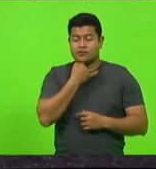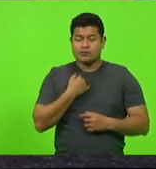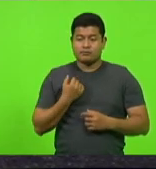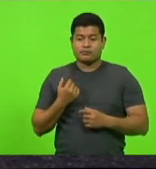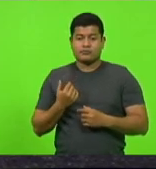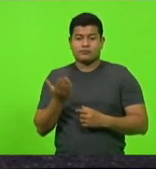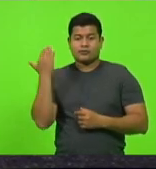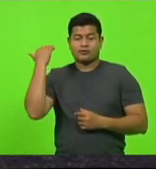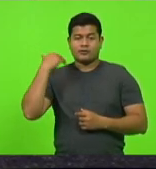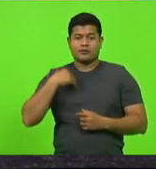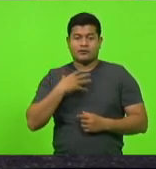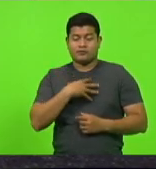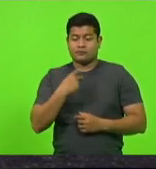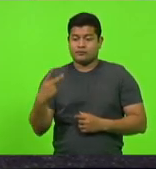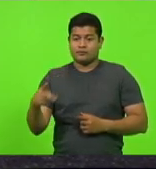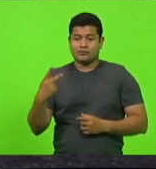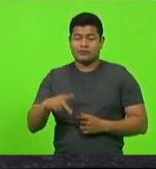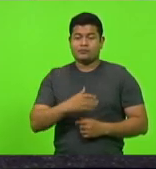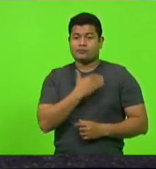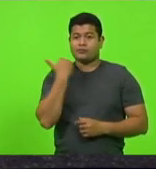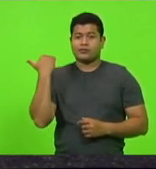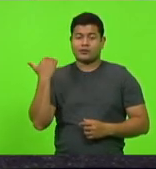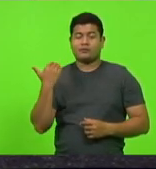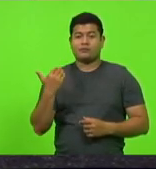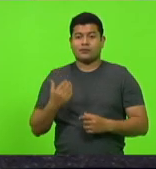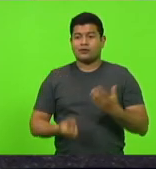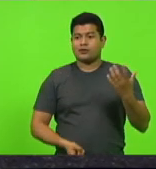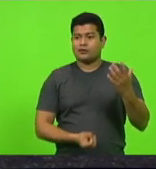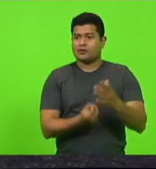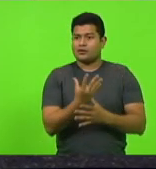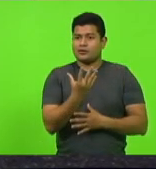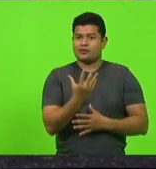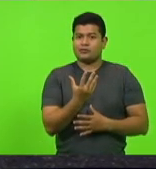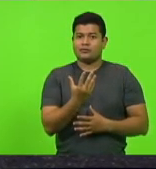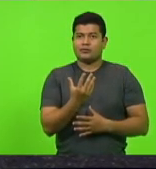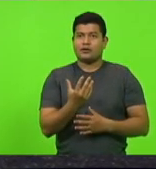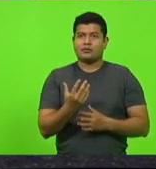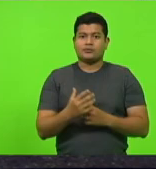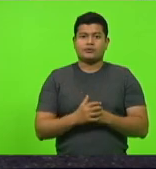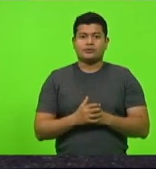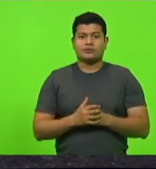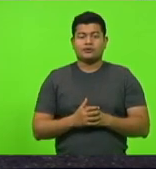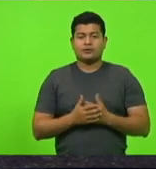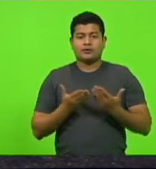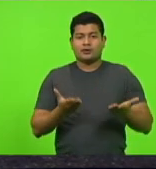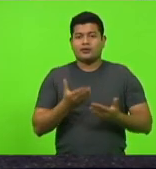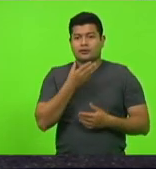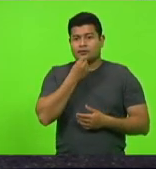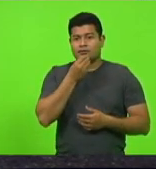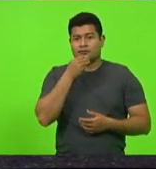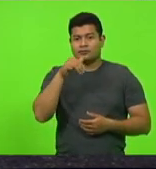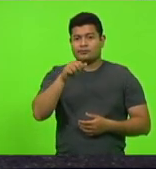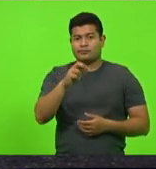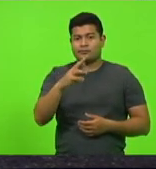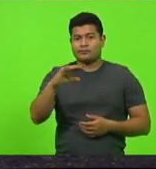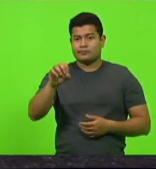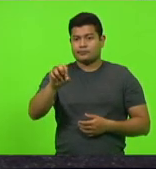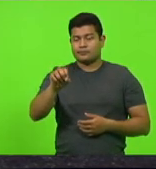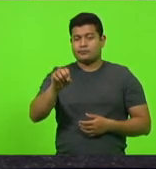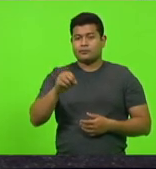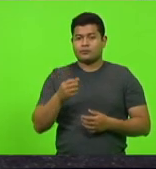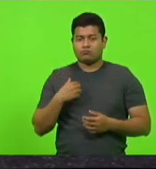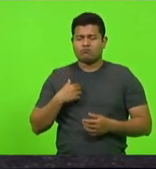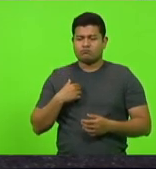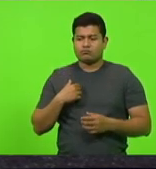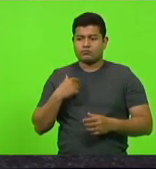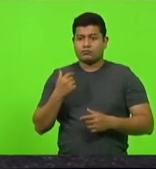E aí surge o xadrez. Então, é uma história bem interessante, e o Marco faz um trabalho muito bonito. Eu já tive até a oportunidade,